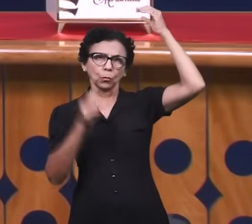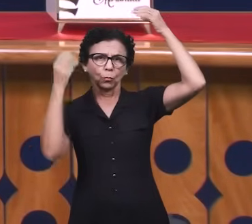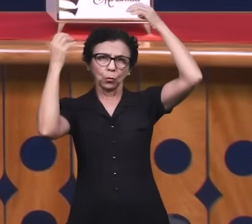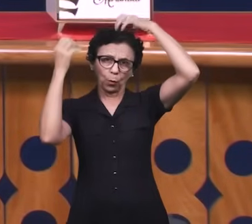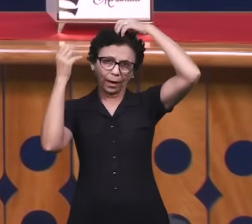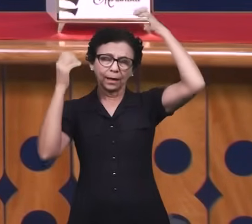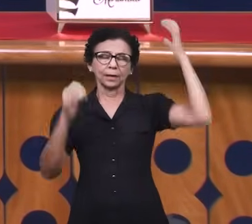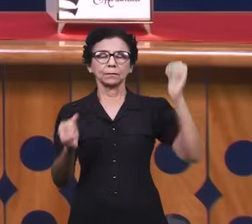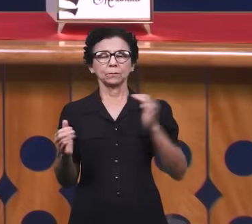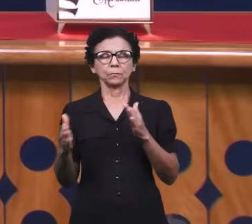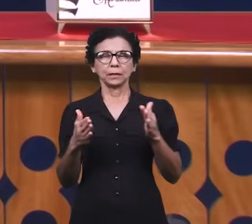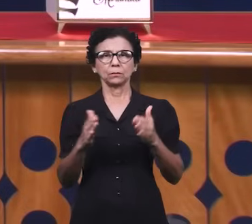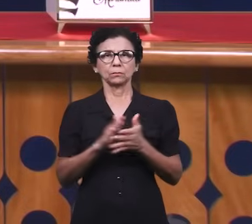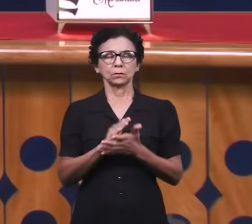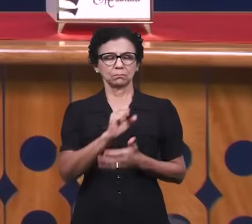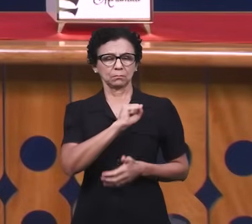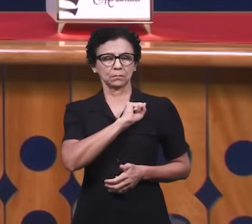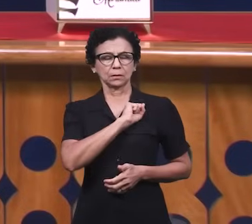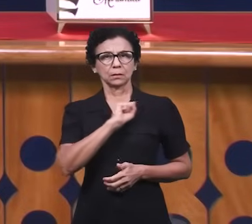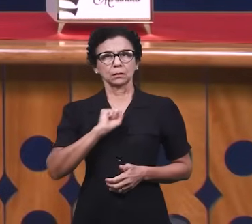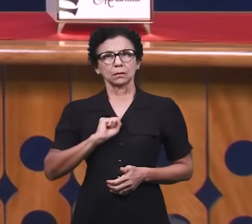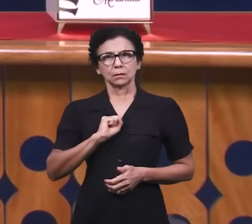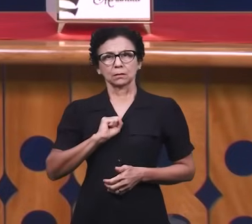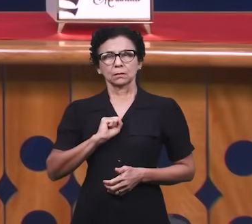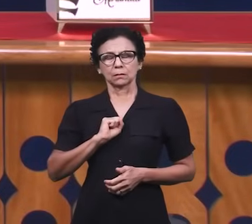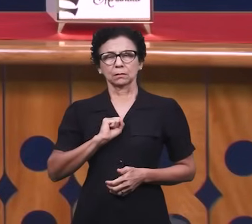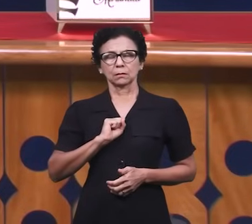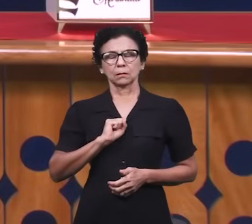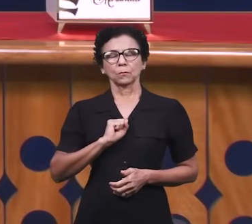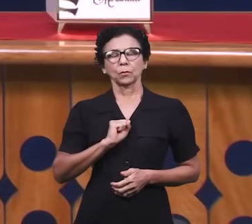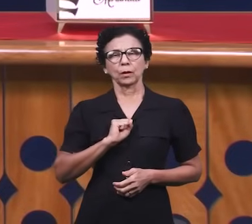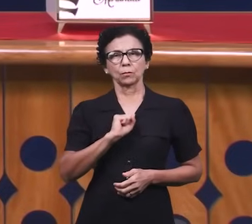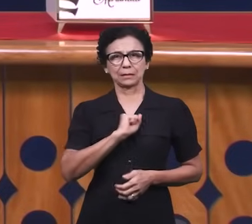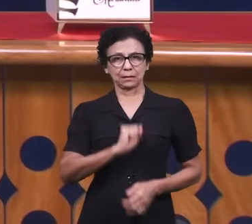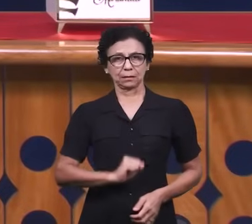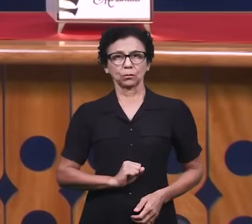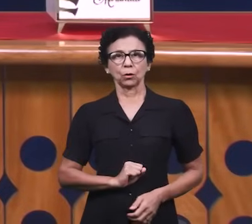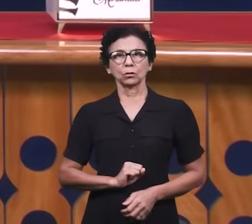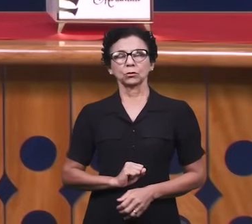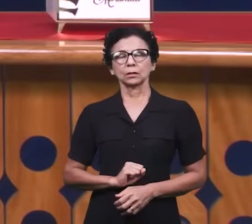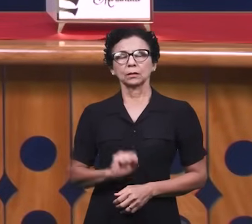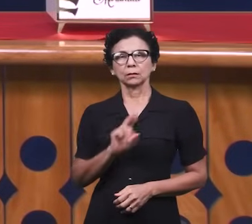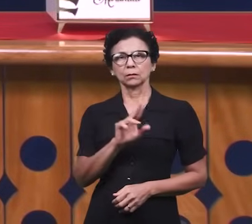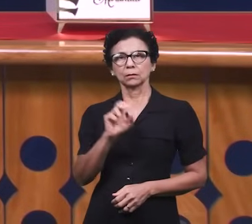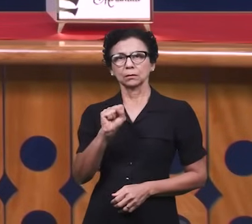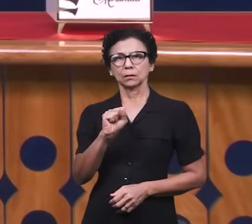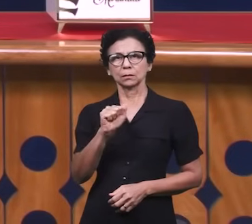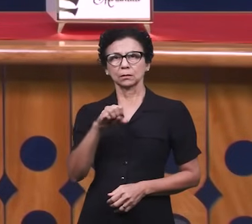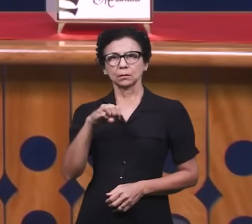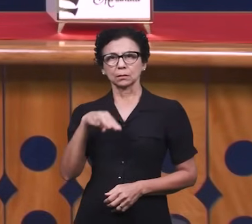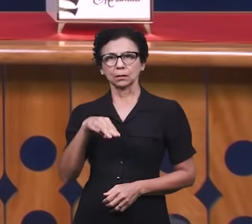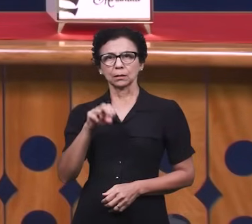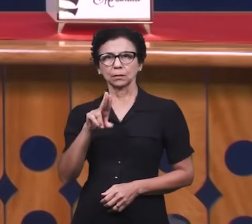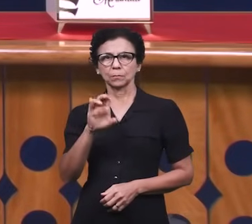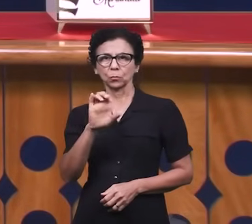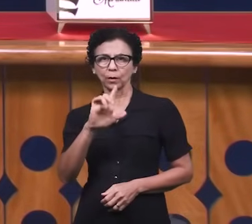era Samuel ainda pequeno, quando os guerreiros lutaram contra os